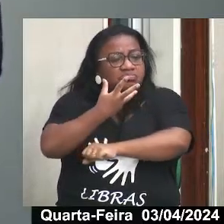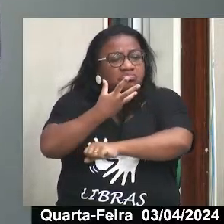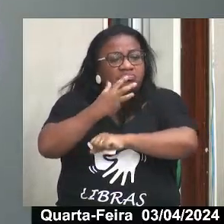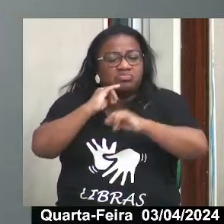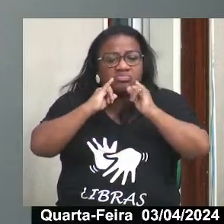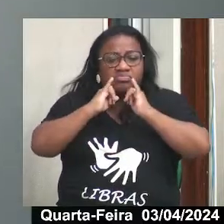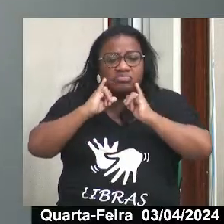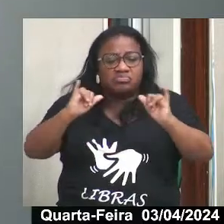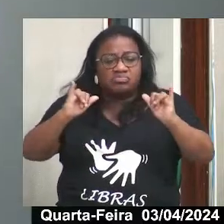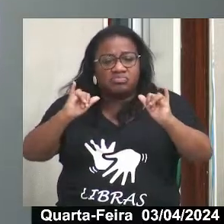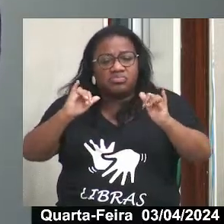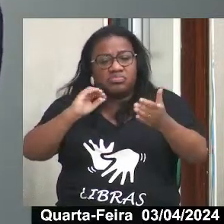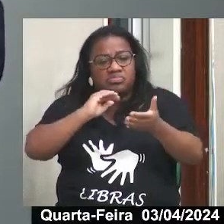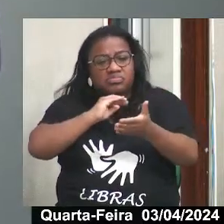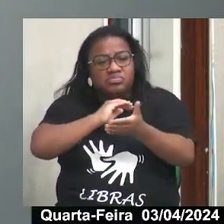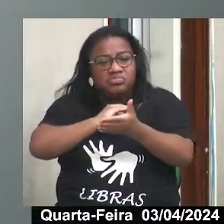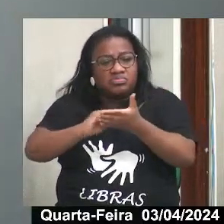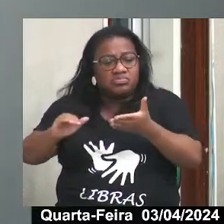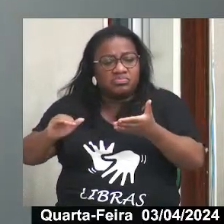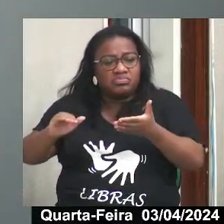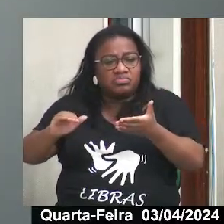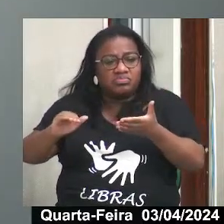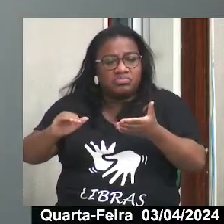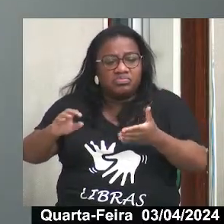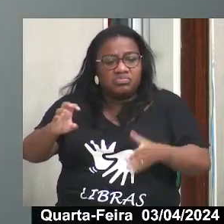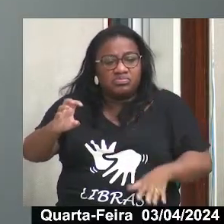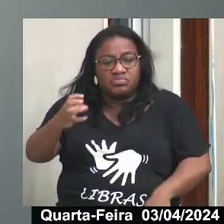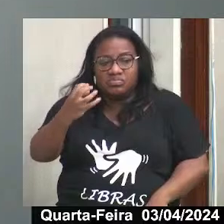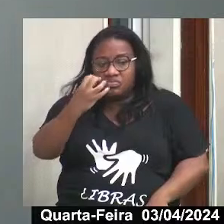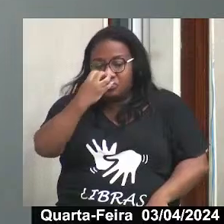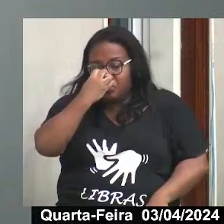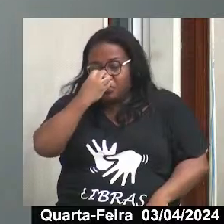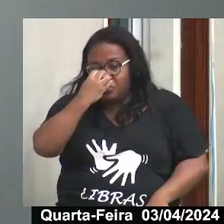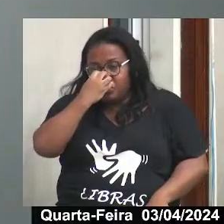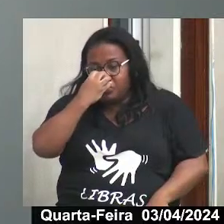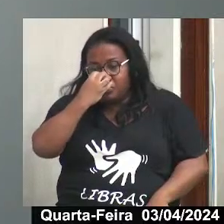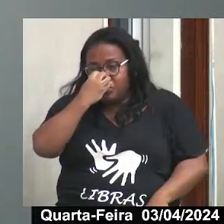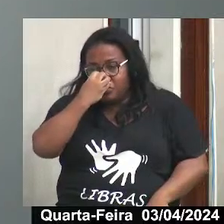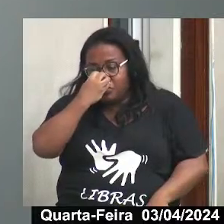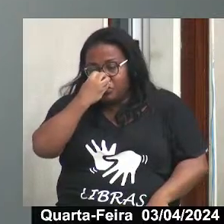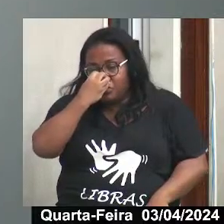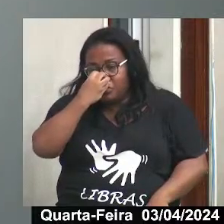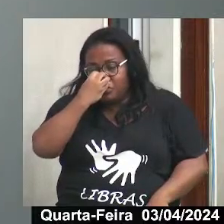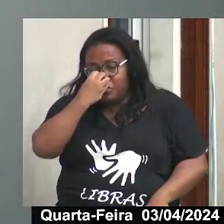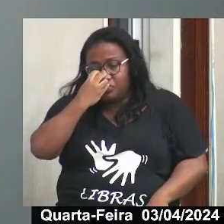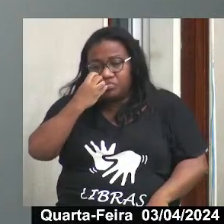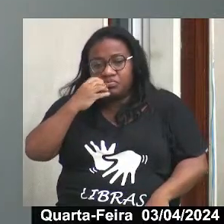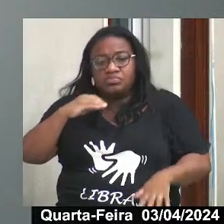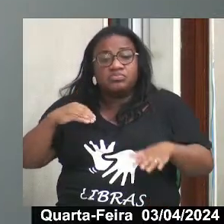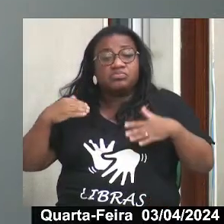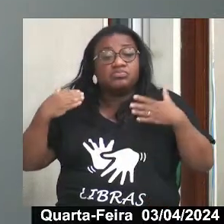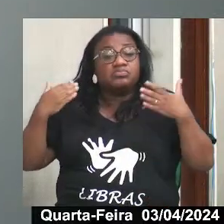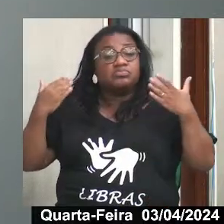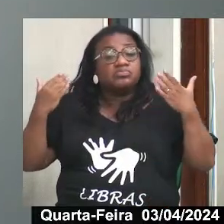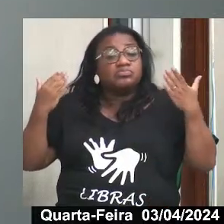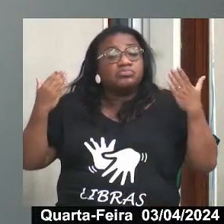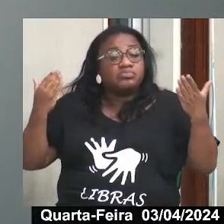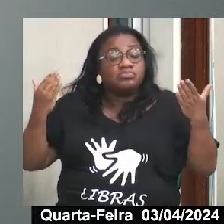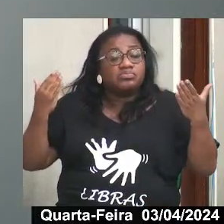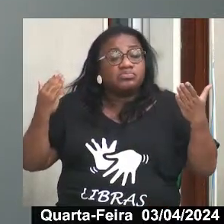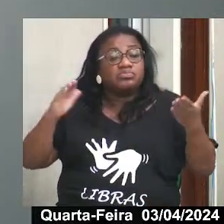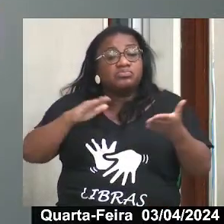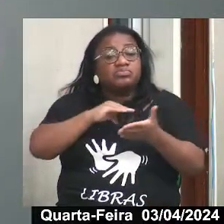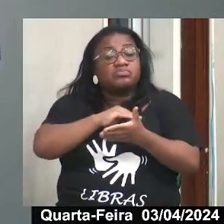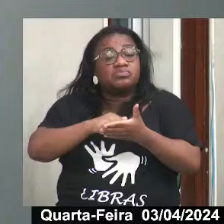a essa tribuna e disse que um secretário municipal era um palhaço. A pergunta que eu faço, vereador: qual